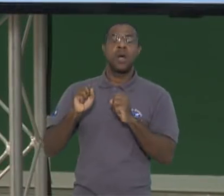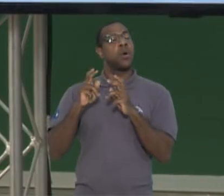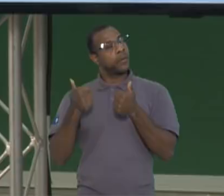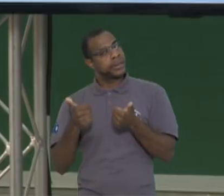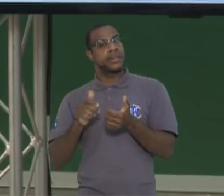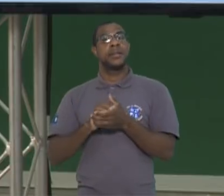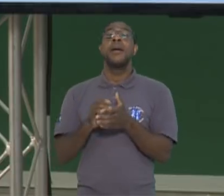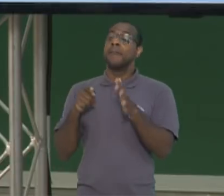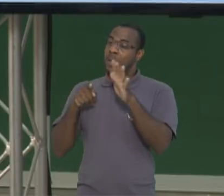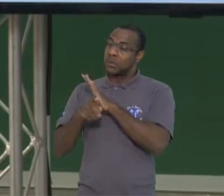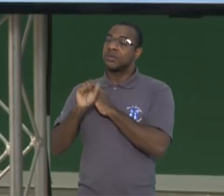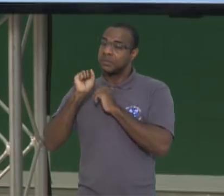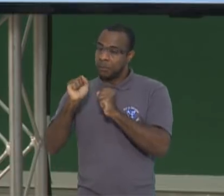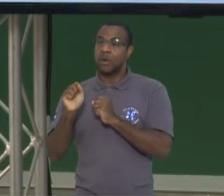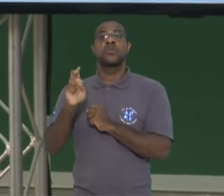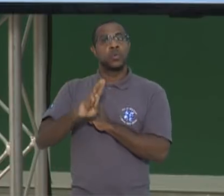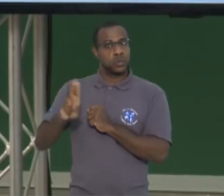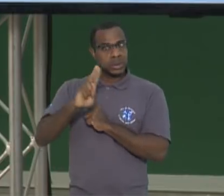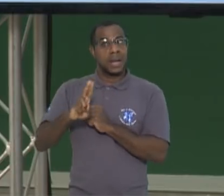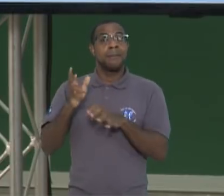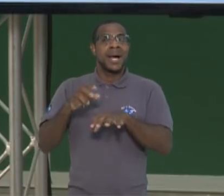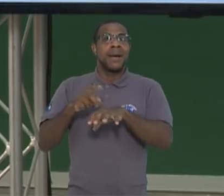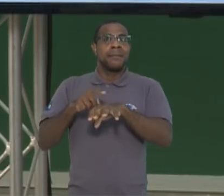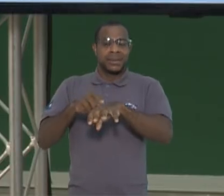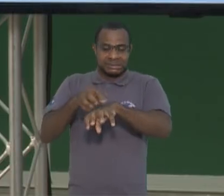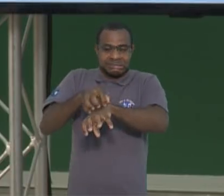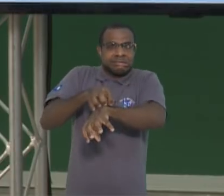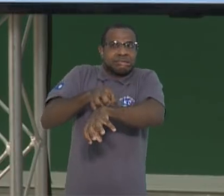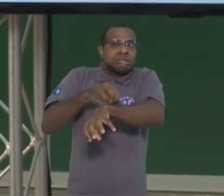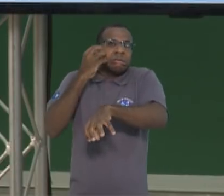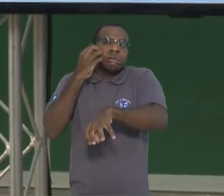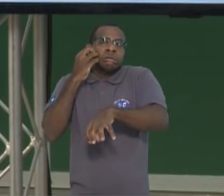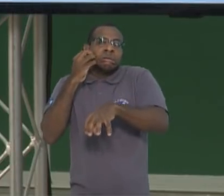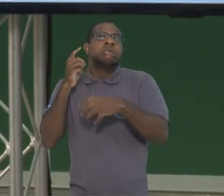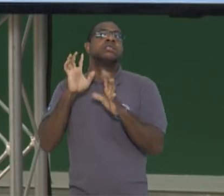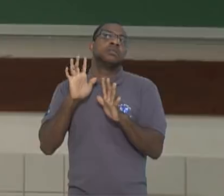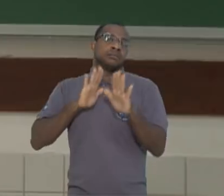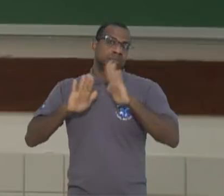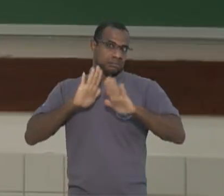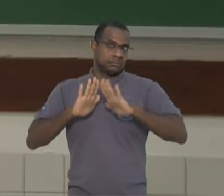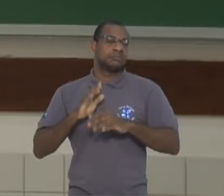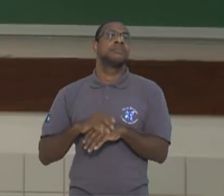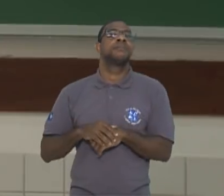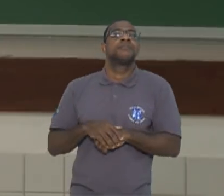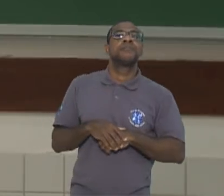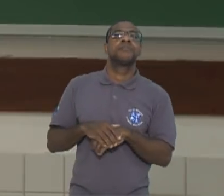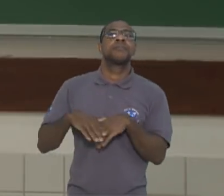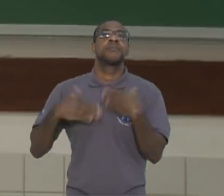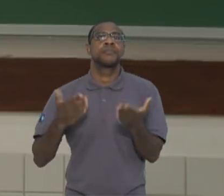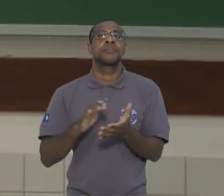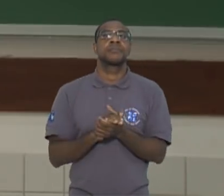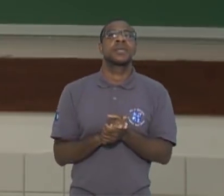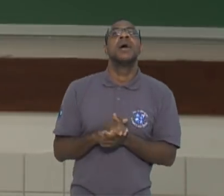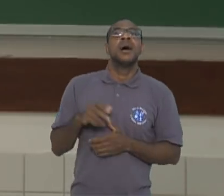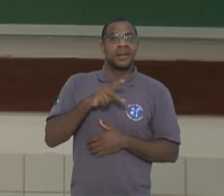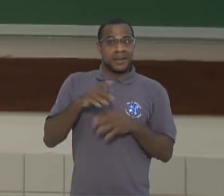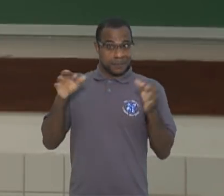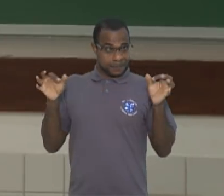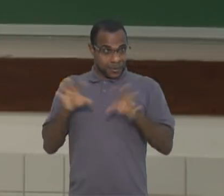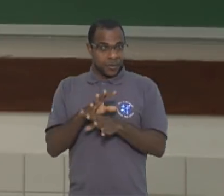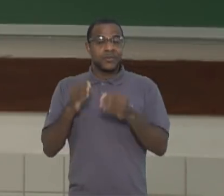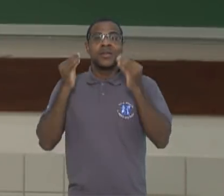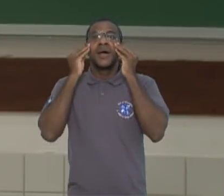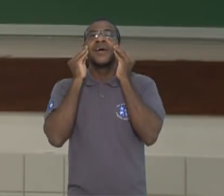saber se pode usar, para ninguém machucar a pele, que a pele é uma coisa muito sensível. Professora, fiz a maquiagem, ai,